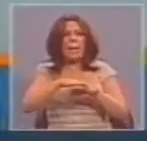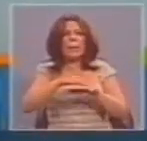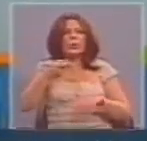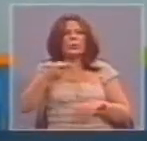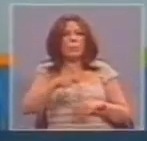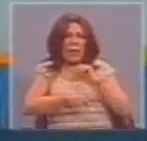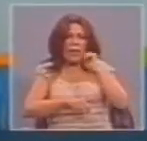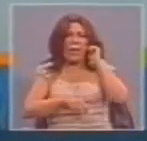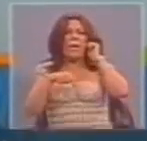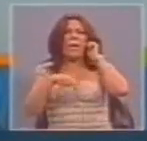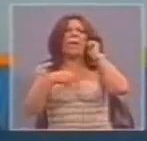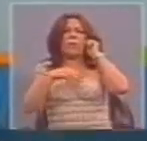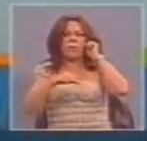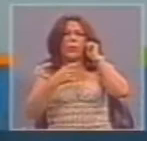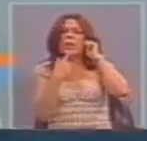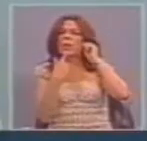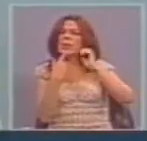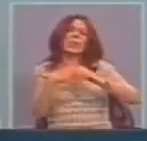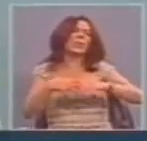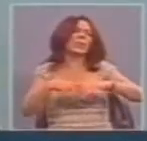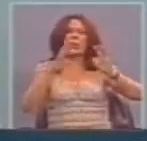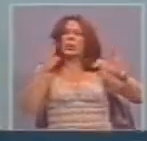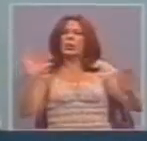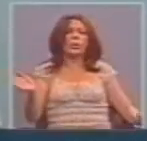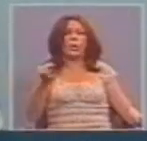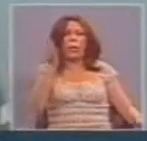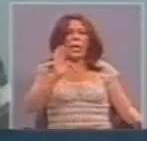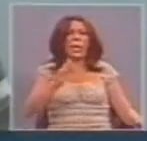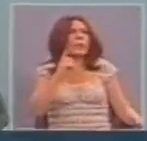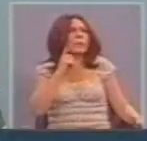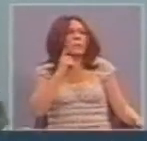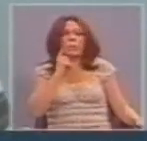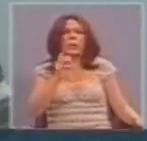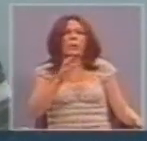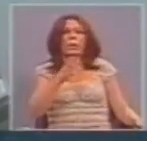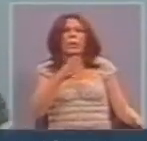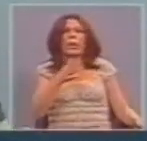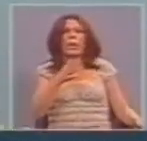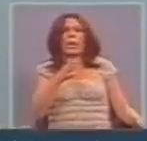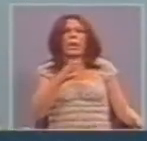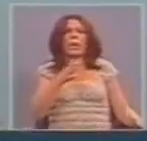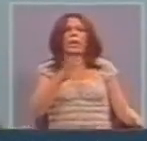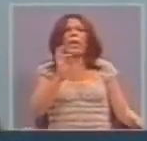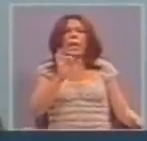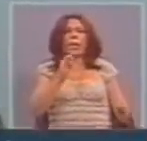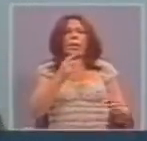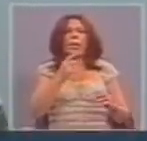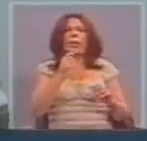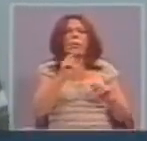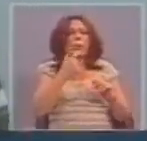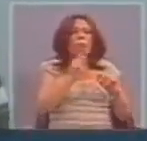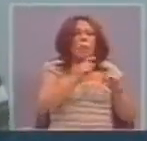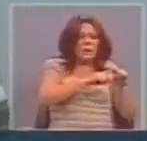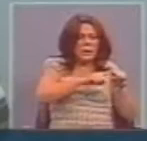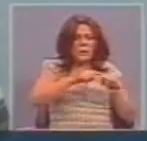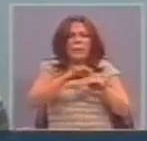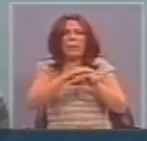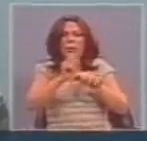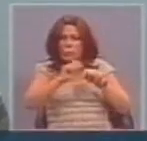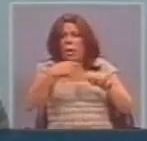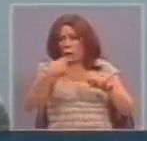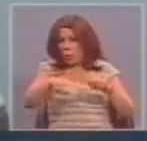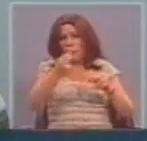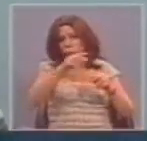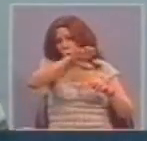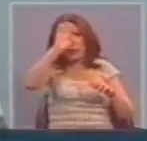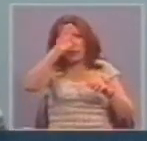coisas mais abundantes que houve em termos de espécies. Há muitas espécies de peixe,